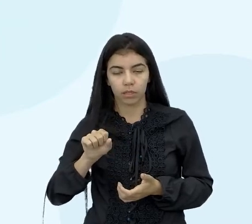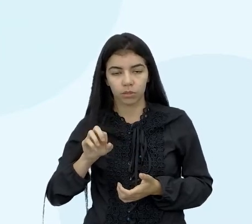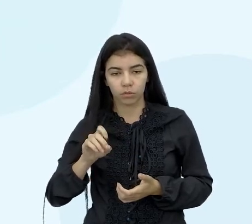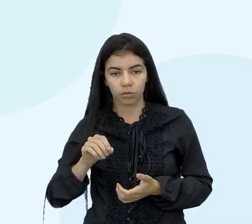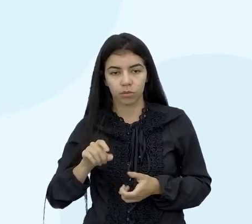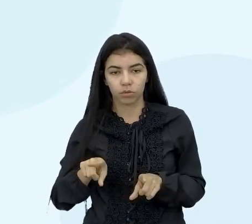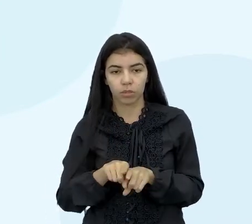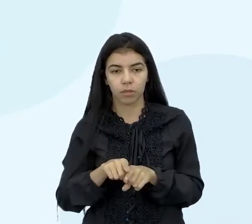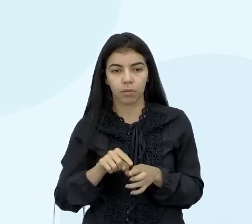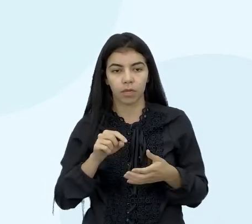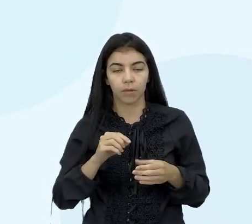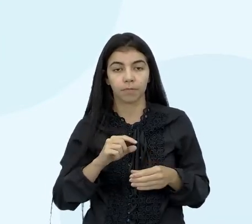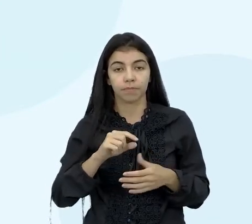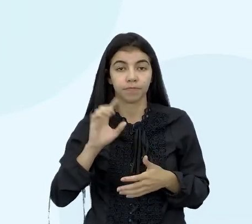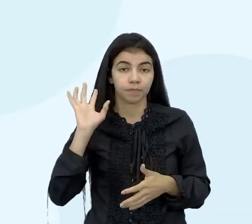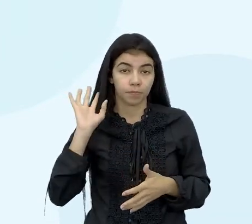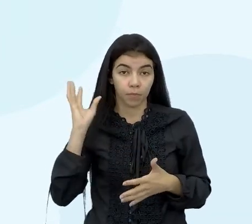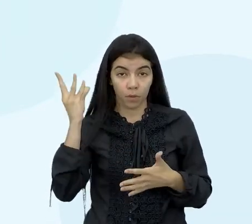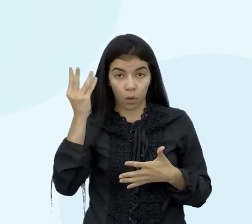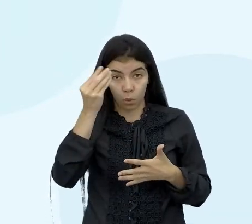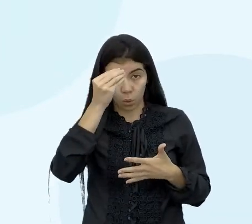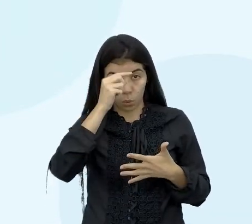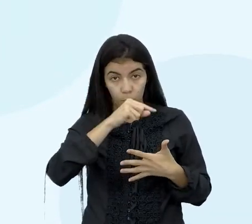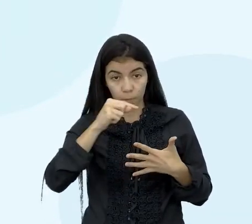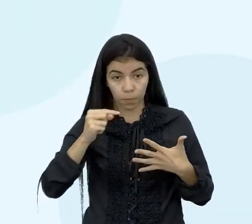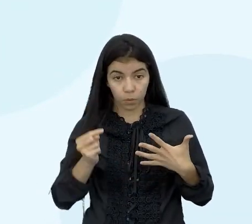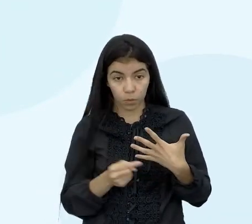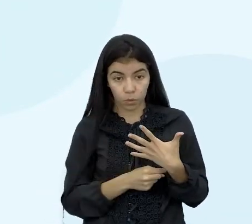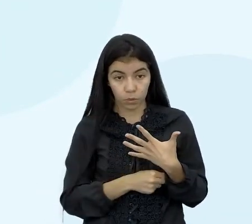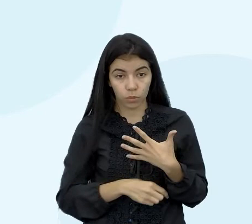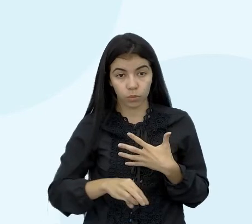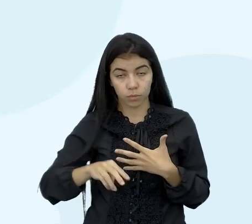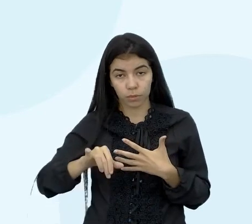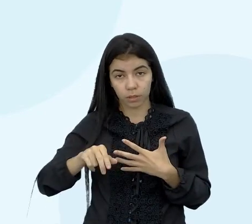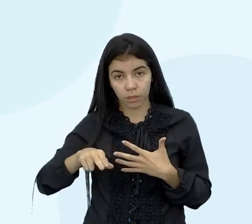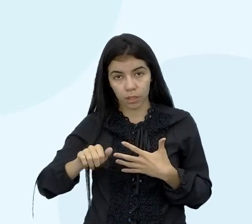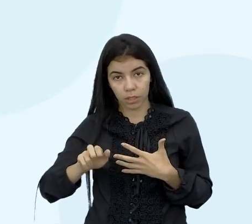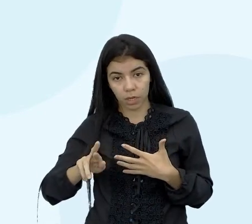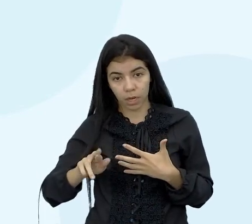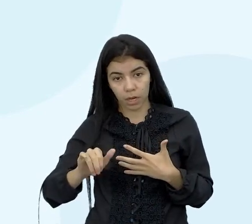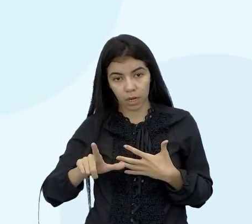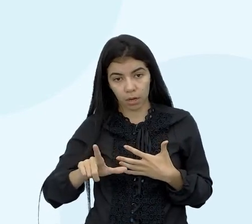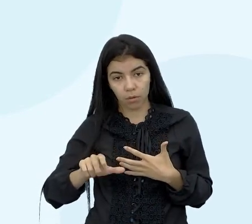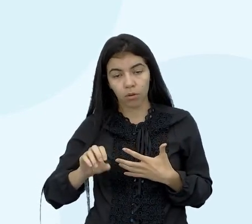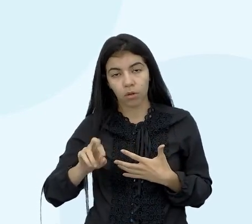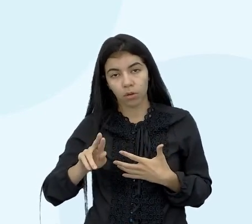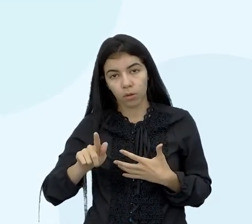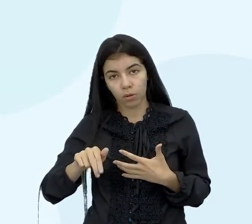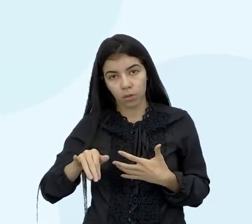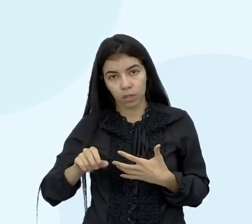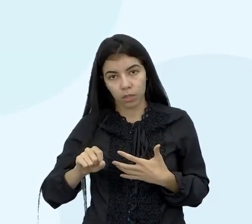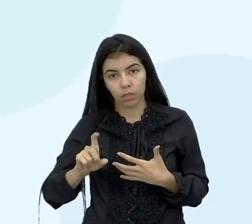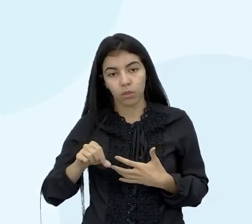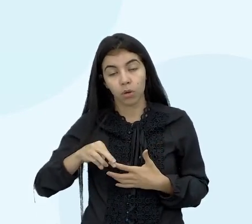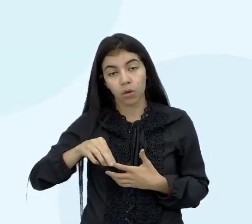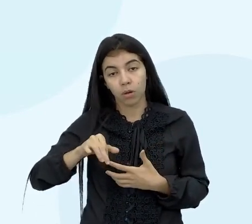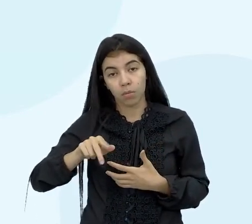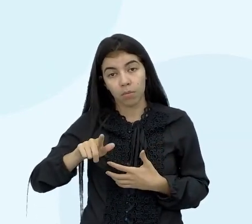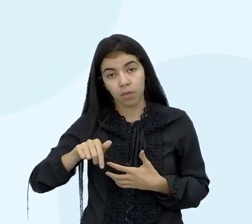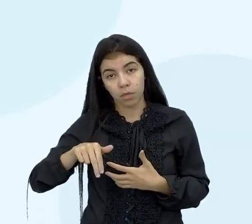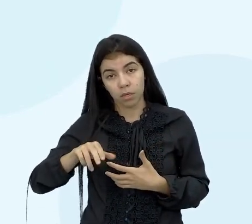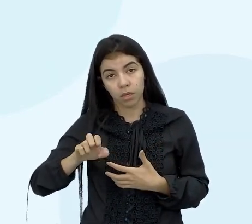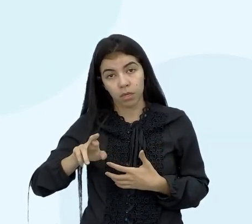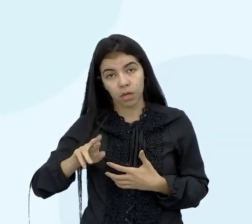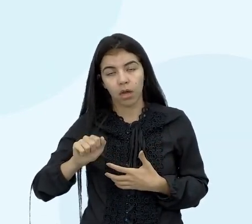compostos minerais e os compostos orgânicos. Quando eu falo de compostos minerais, eu estou falando justamente